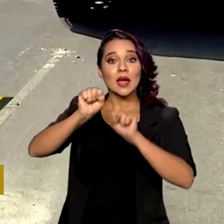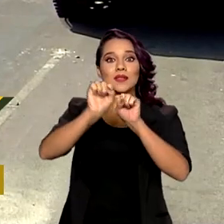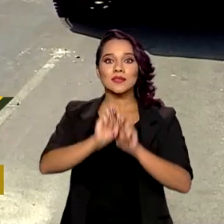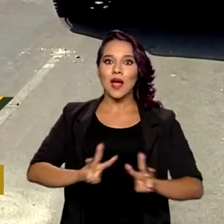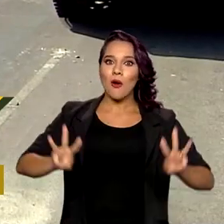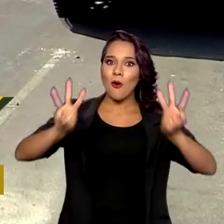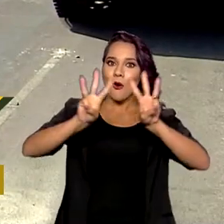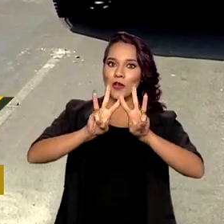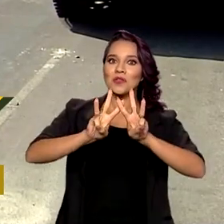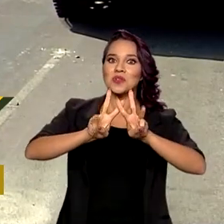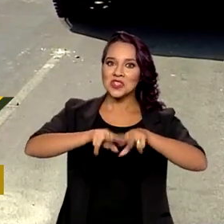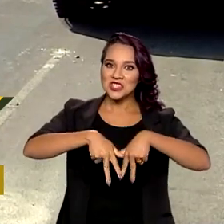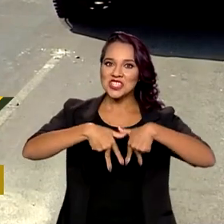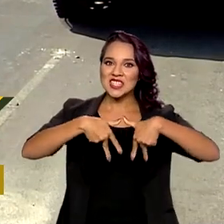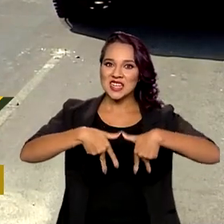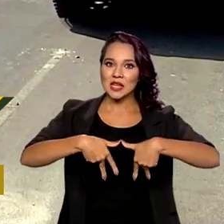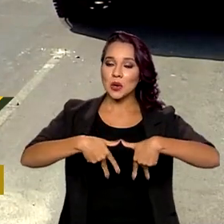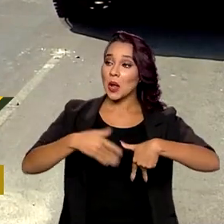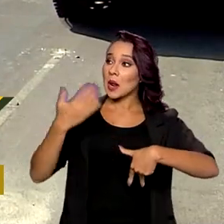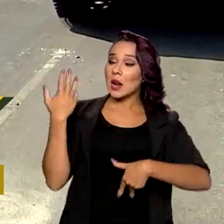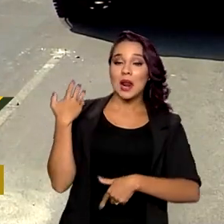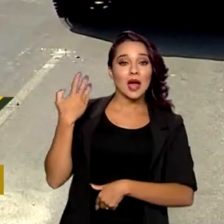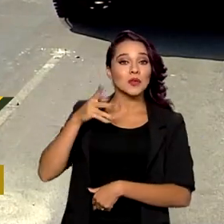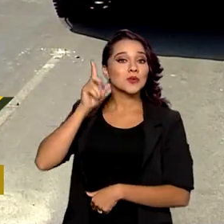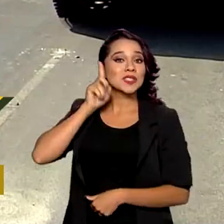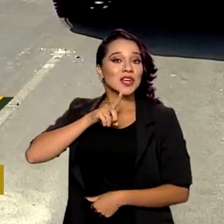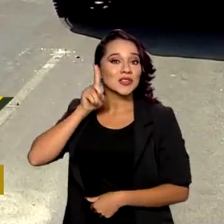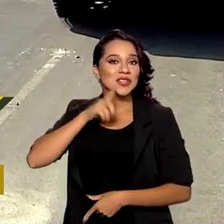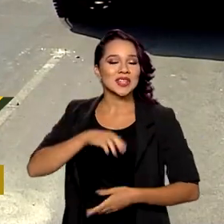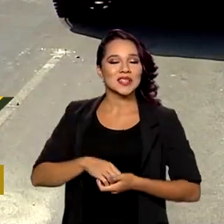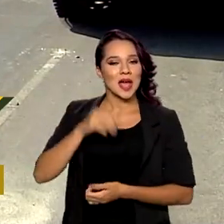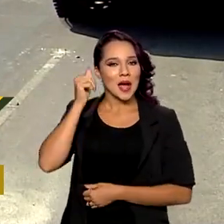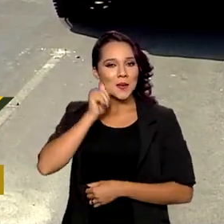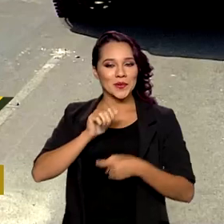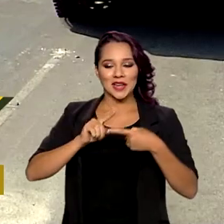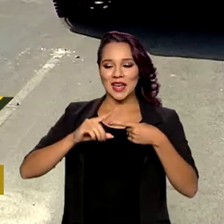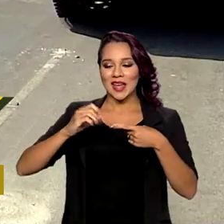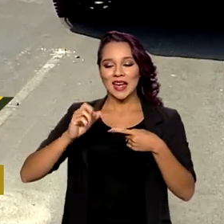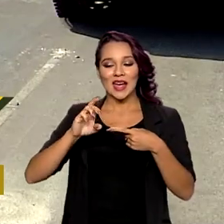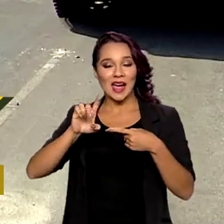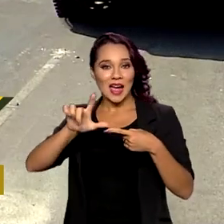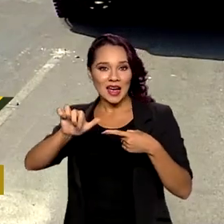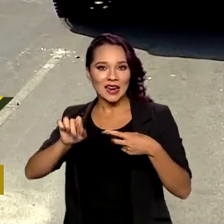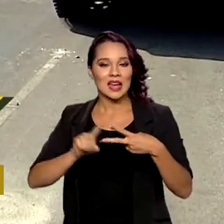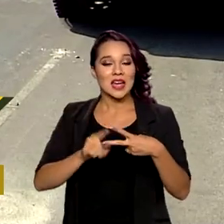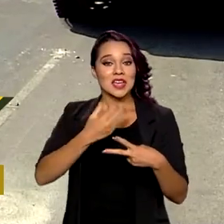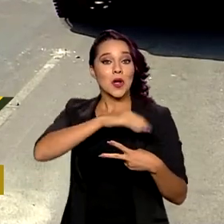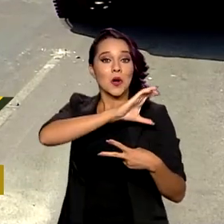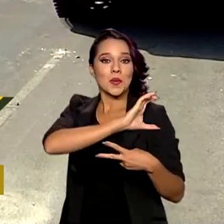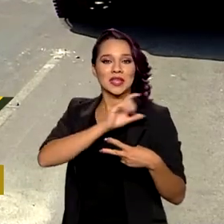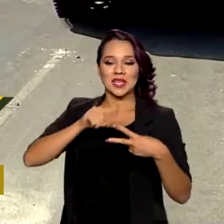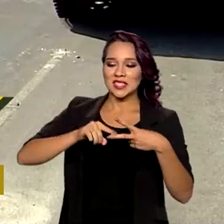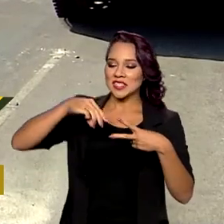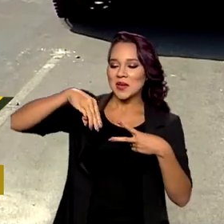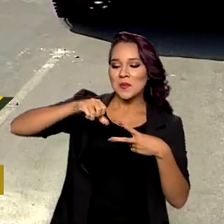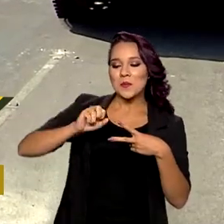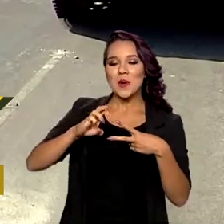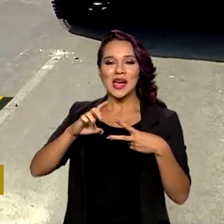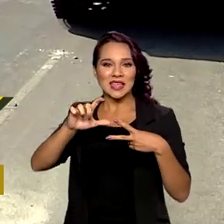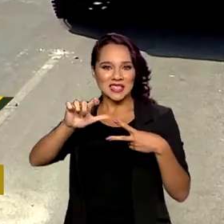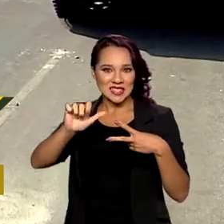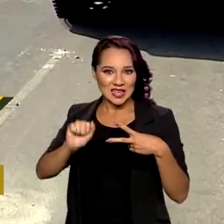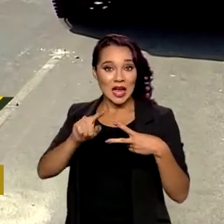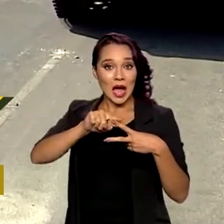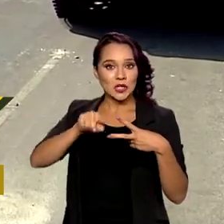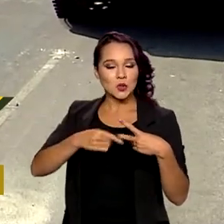de gênero, lá em Nova York, foi a comandante Carla e a comandante Márcia. Então, toda essa representatividade